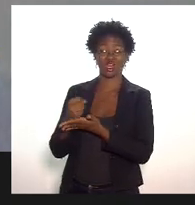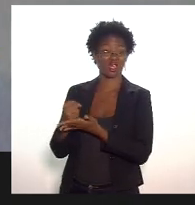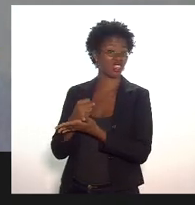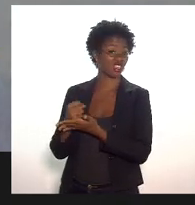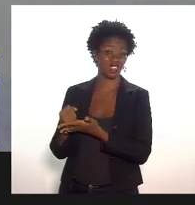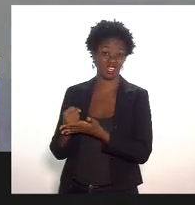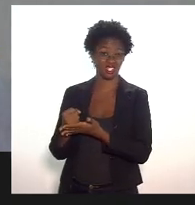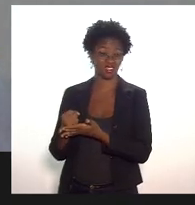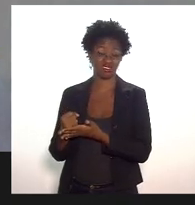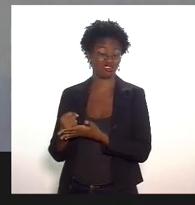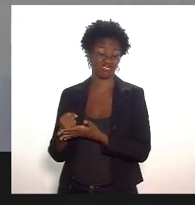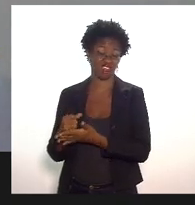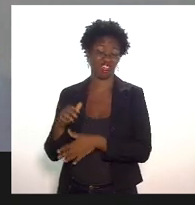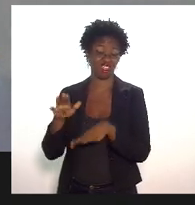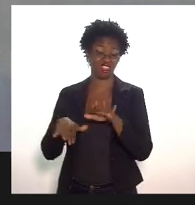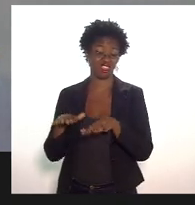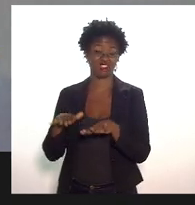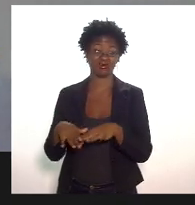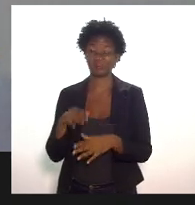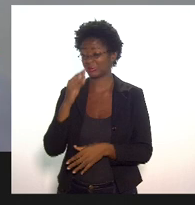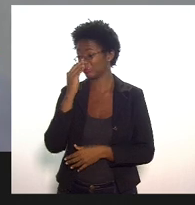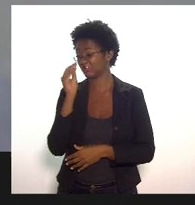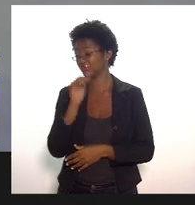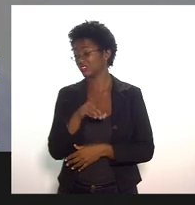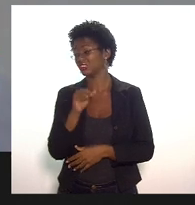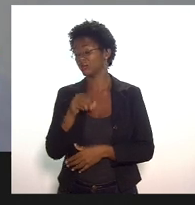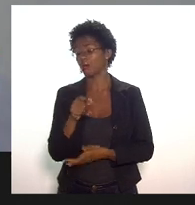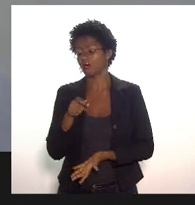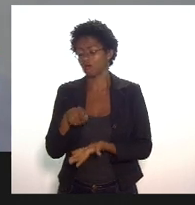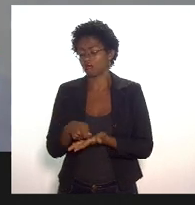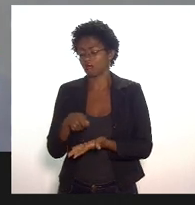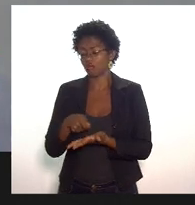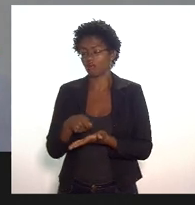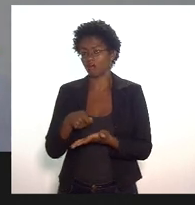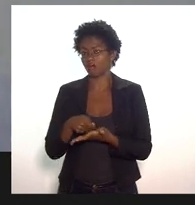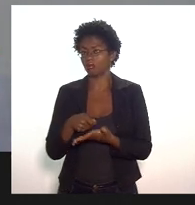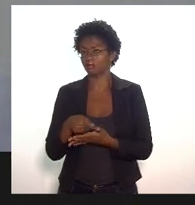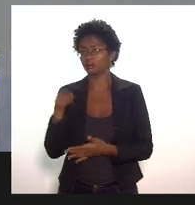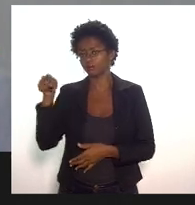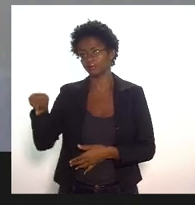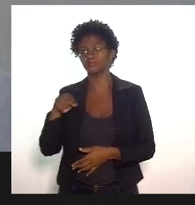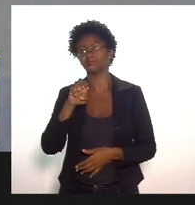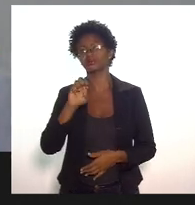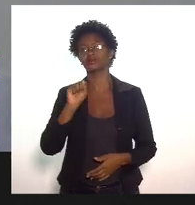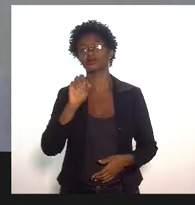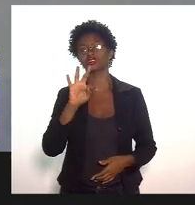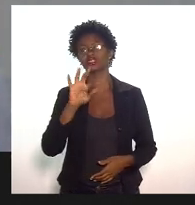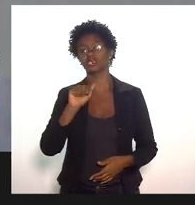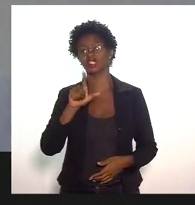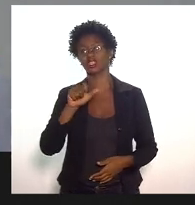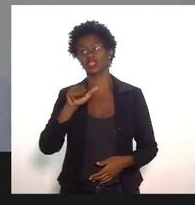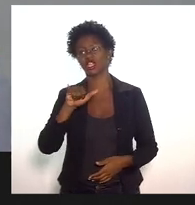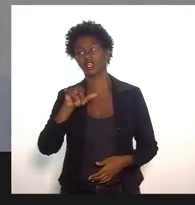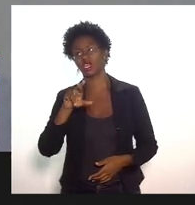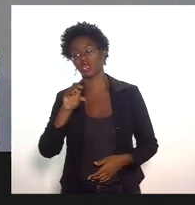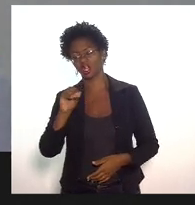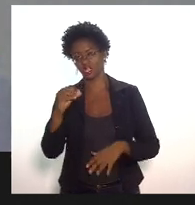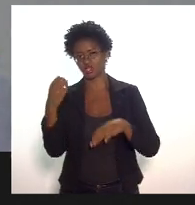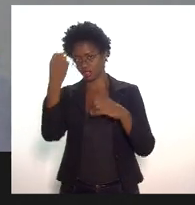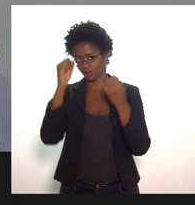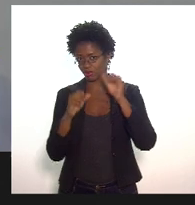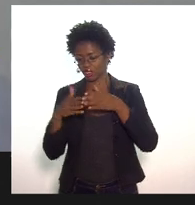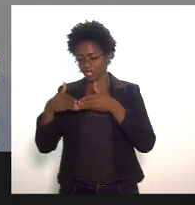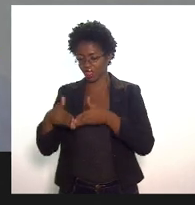devidas exigências que tem aos estaleiros do nosso país, e é importante que tenham essas restrições ambientais e